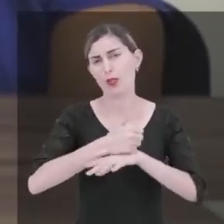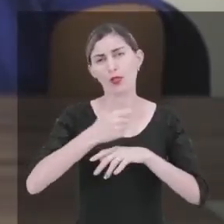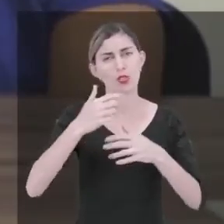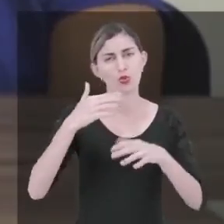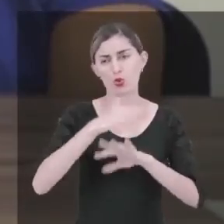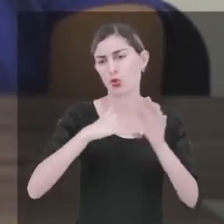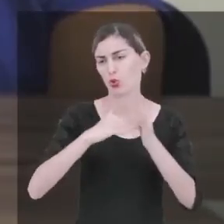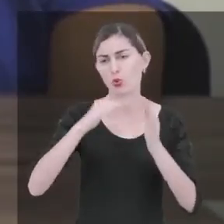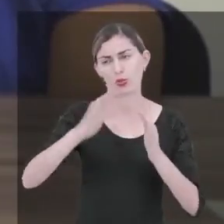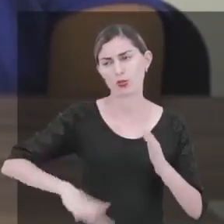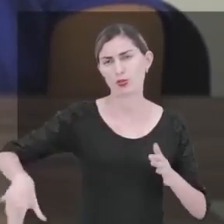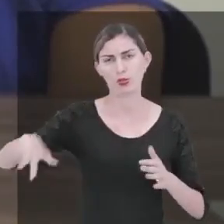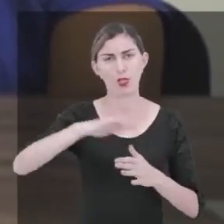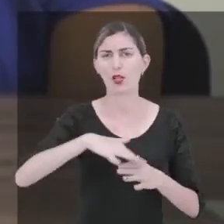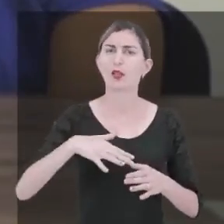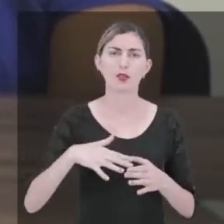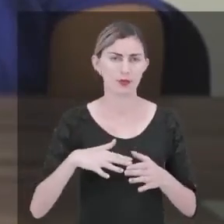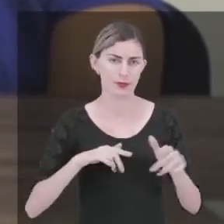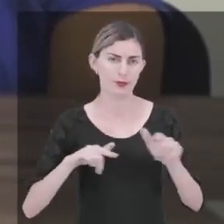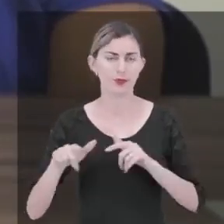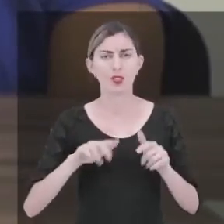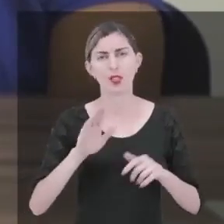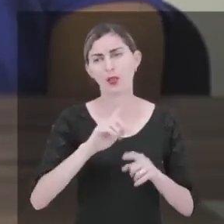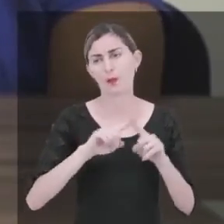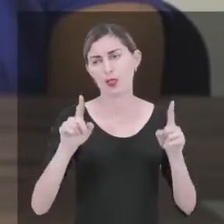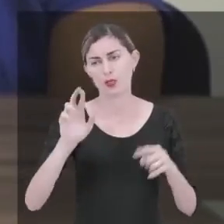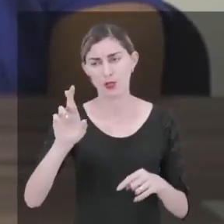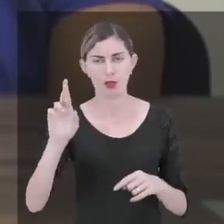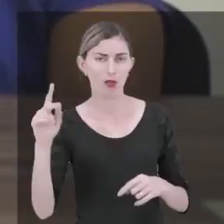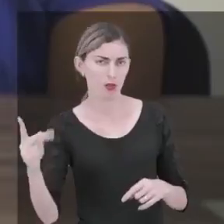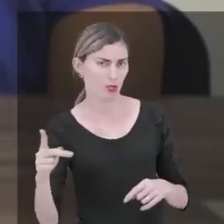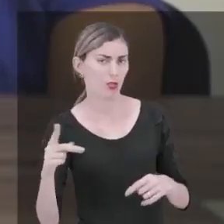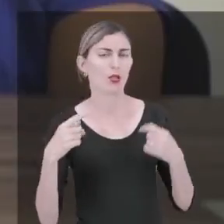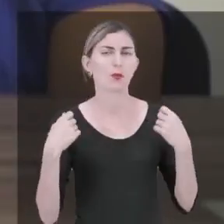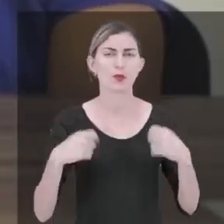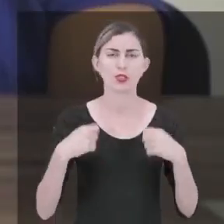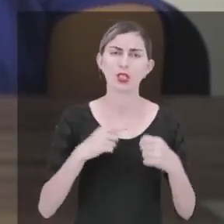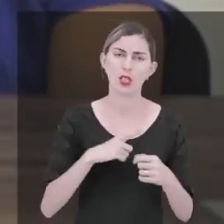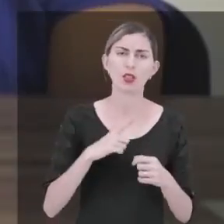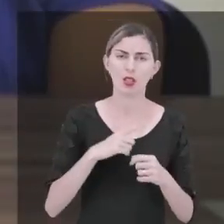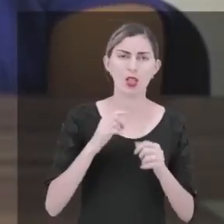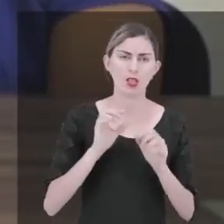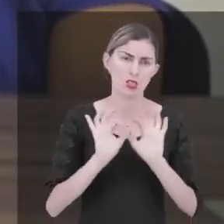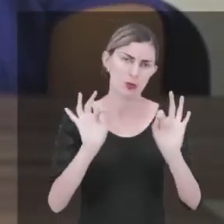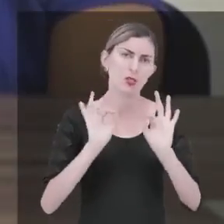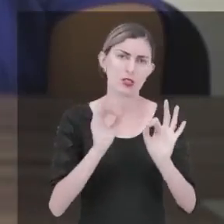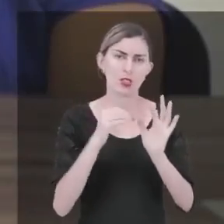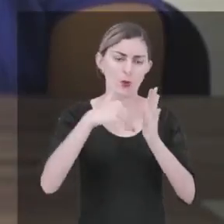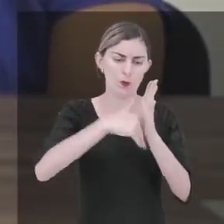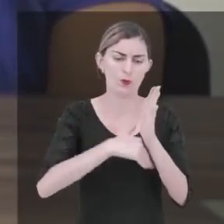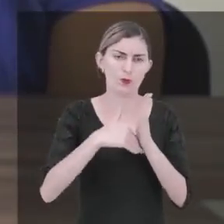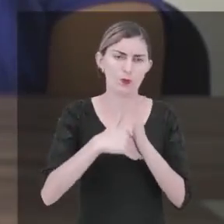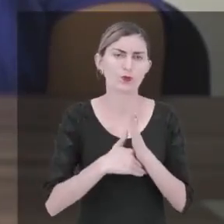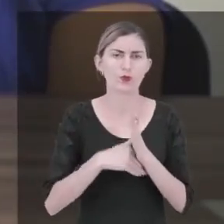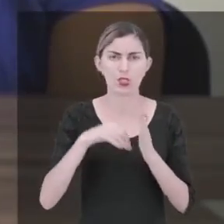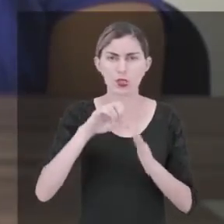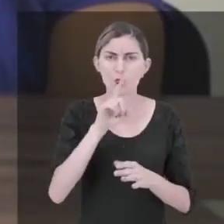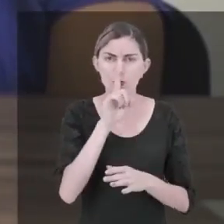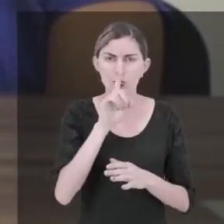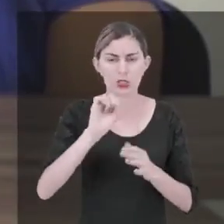competência de todas as áreas de atuação, mas o RH tem um quê mais especial de